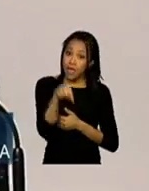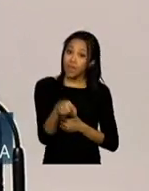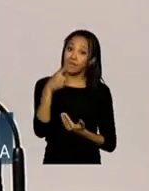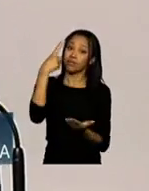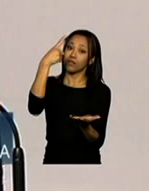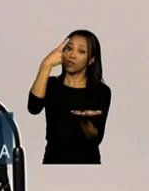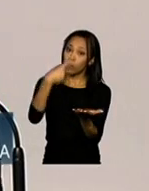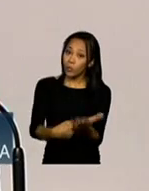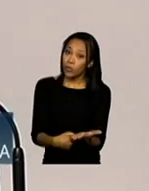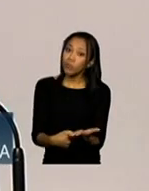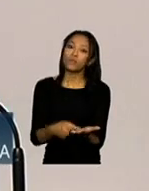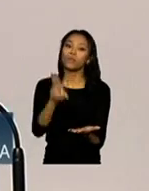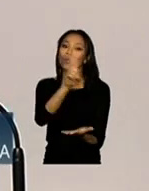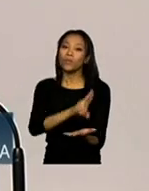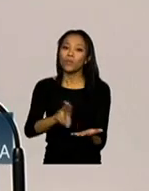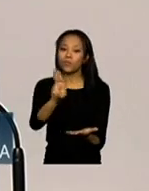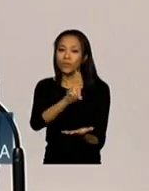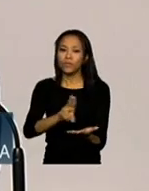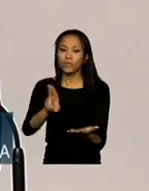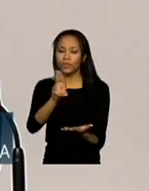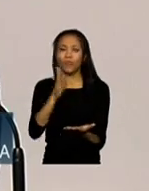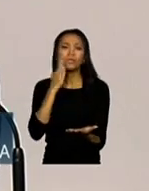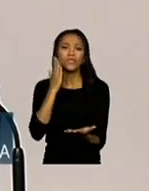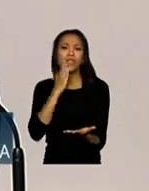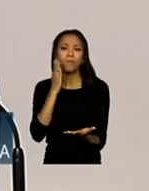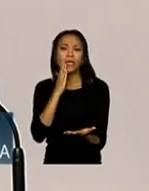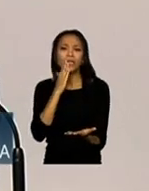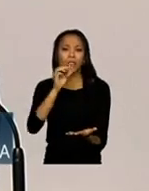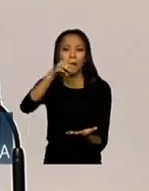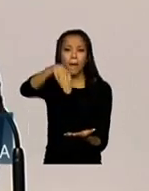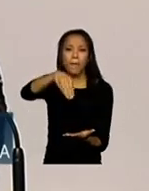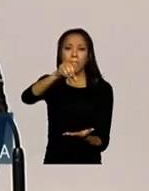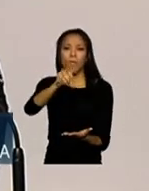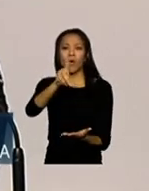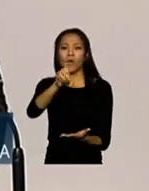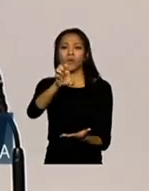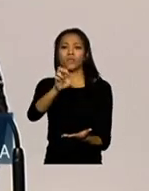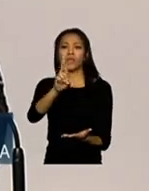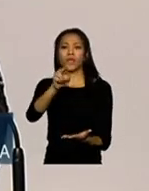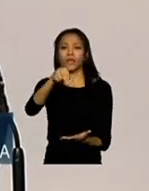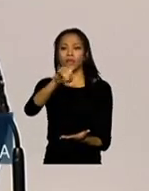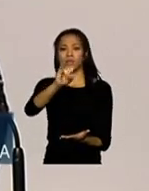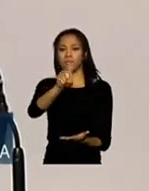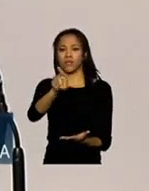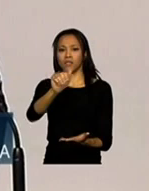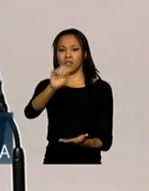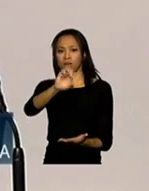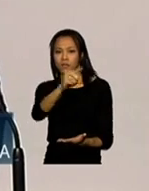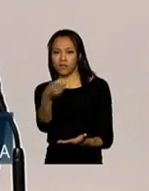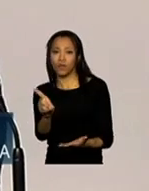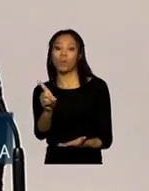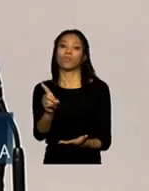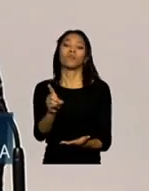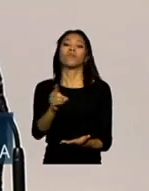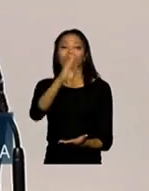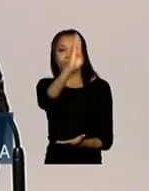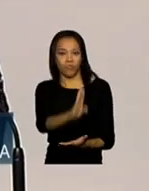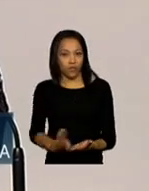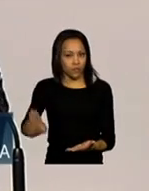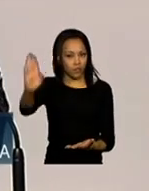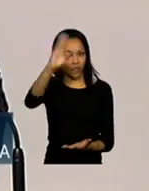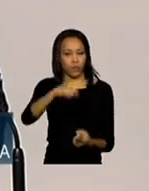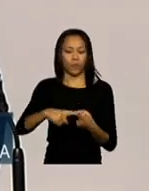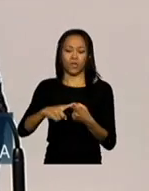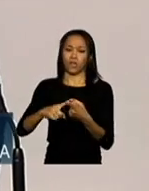com a modernização do Estado brasileiro. Todos esses compromissos, o da infraestrutura, o